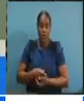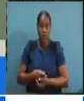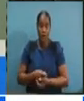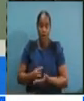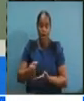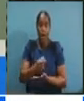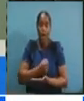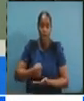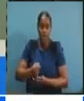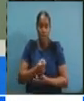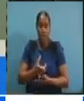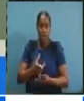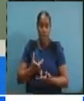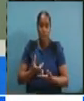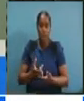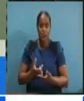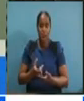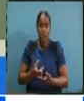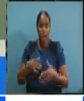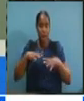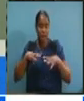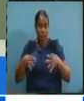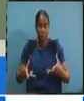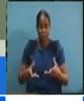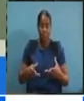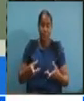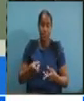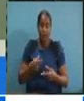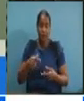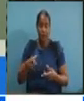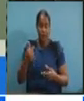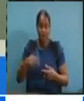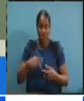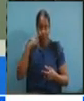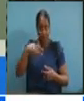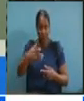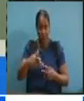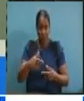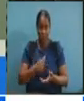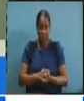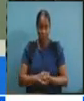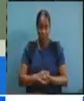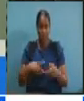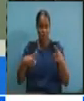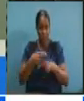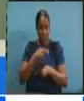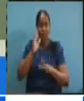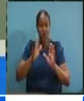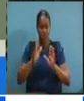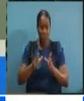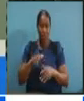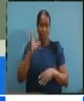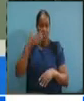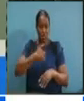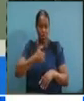do que foi previsto em lei termina a 15 de julho